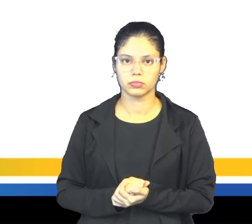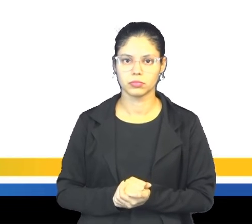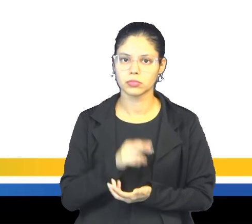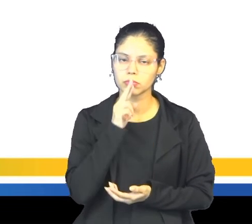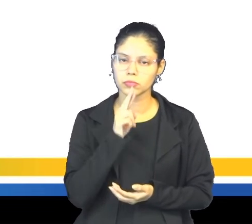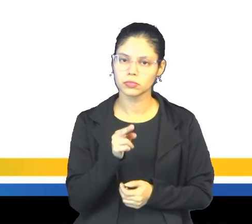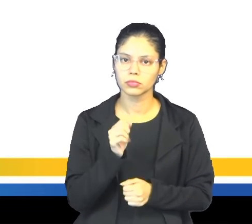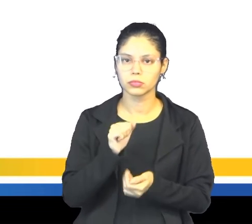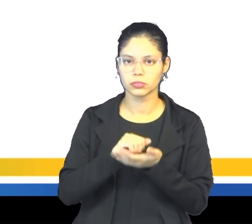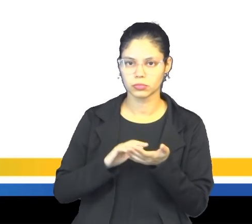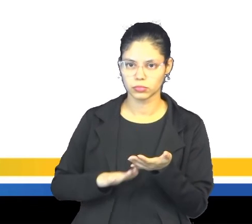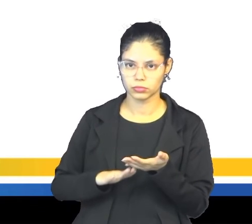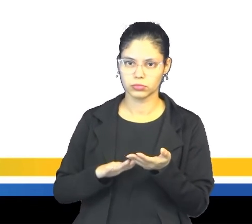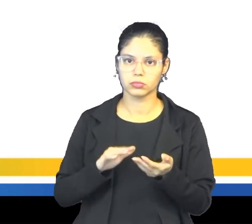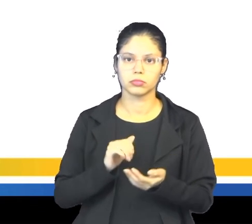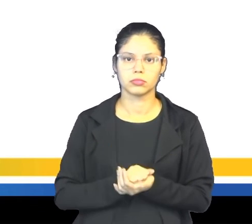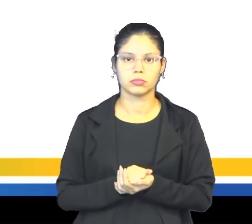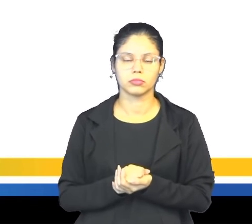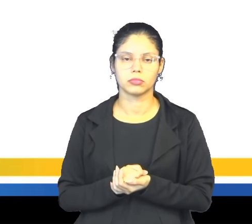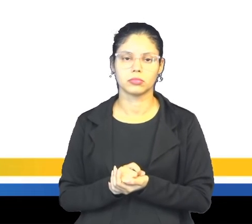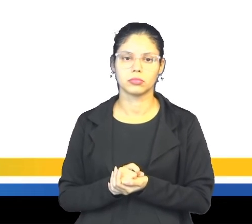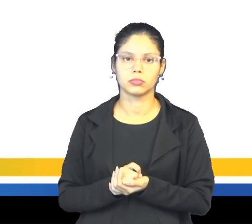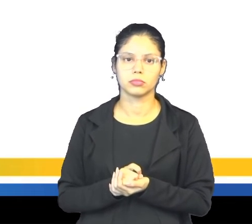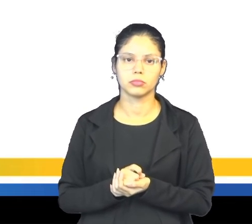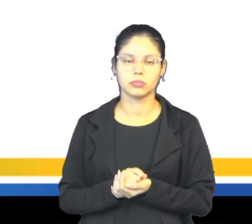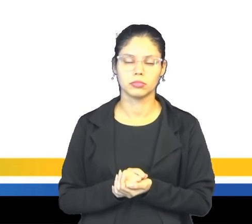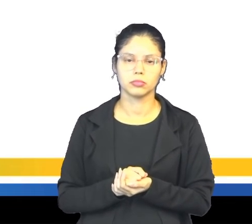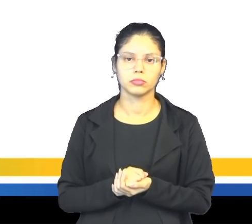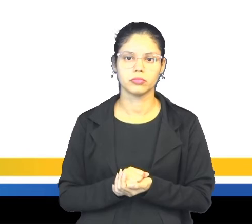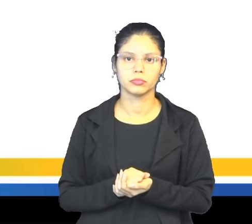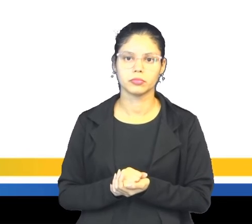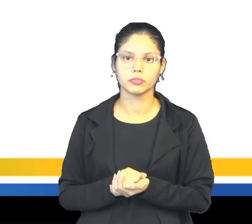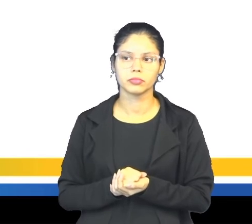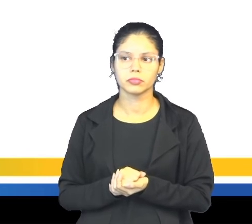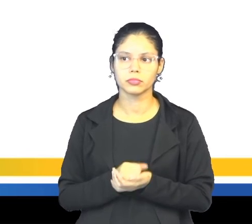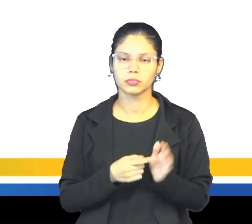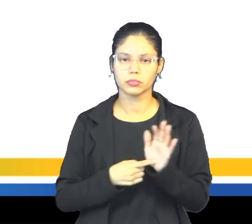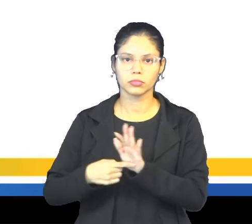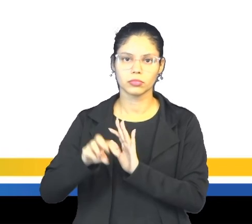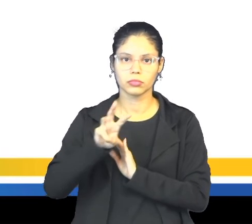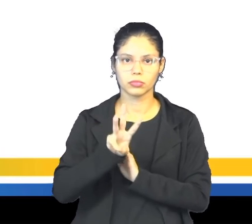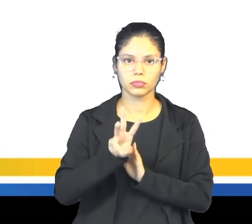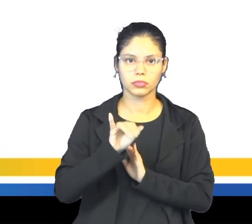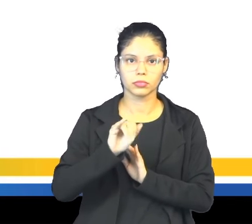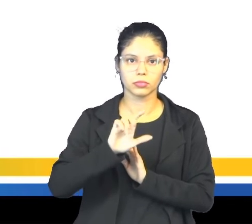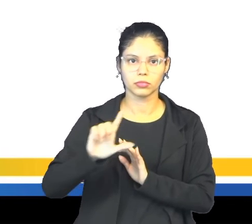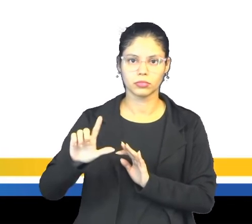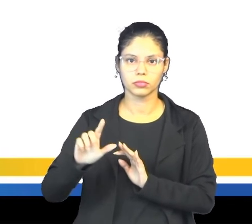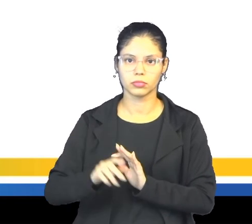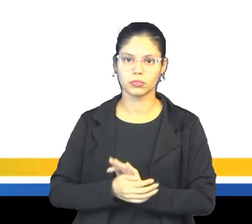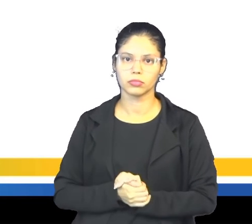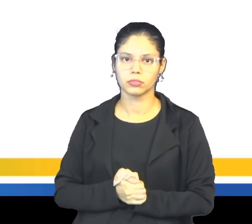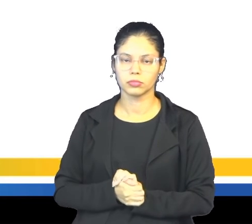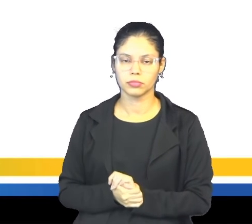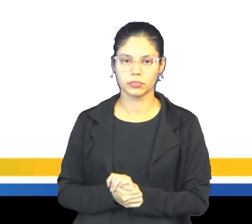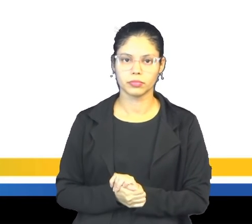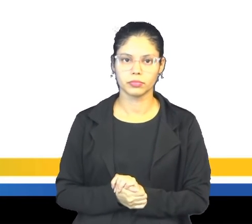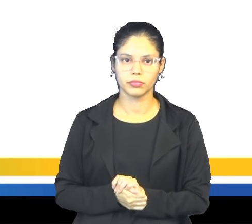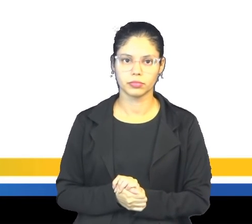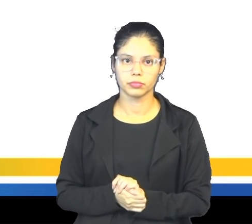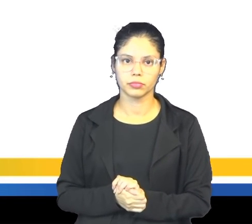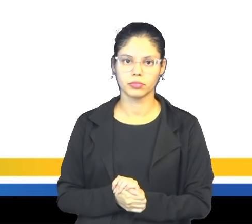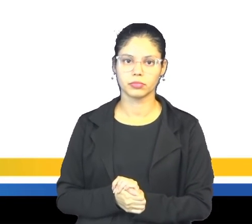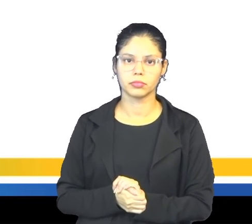o exercício. Ok, nós vamos ali utilizar o will, né, para indicar esse futuro na forma